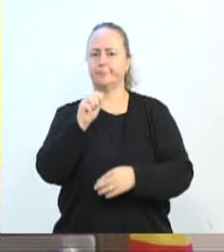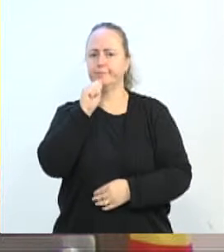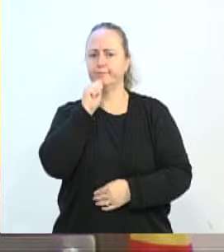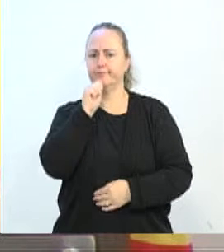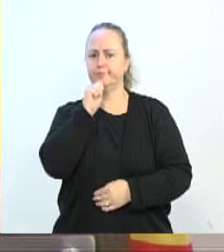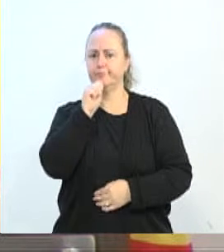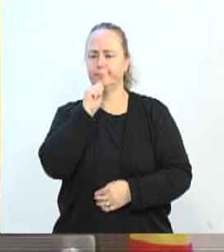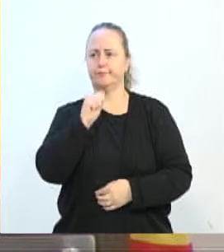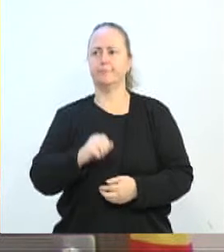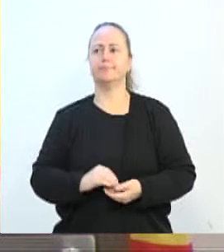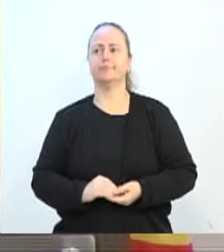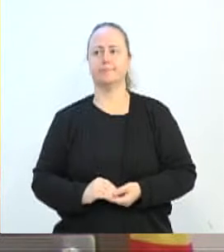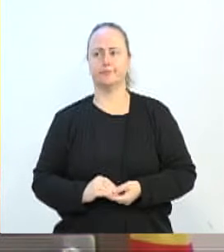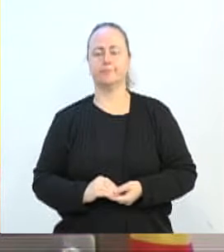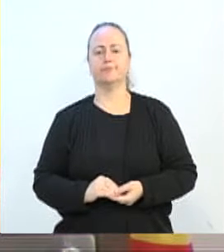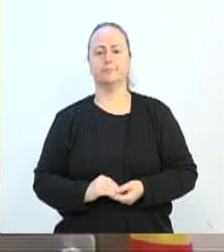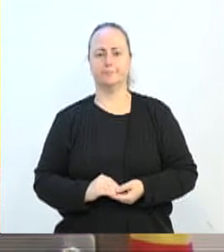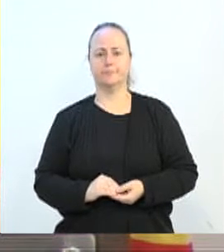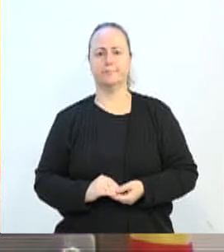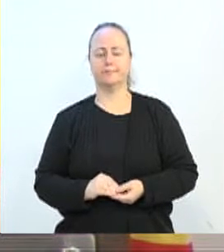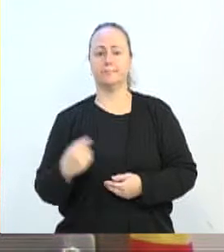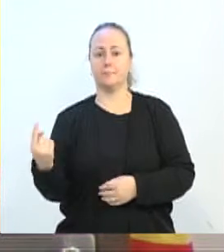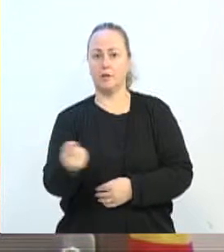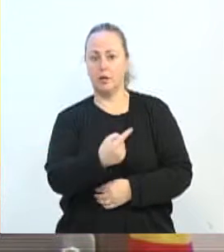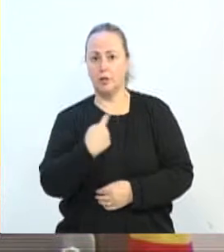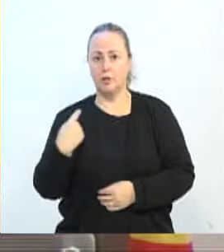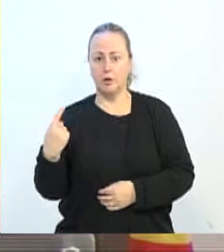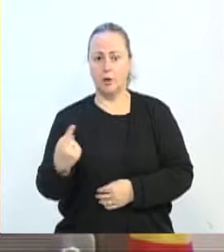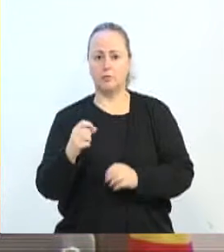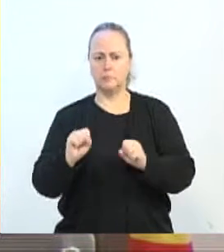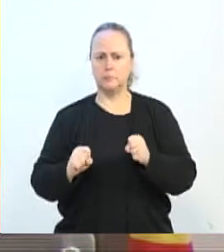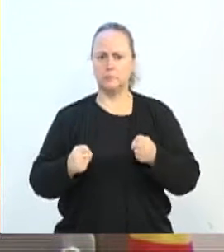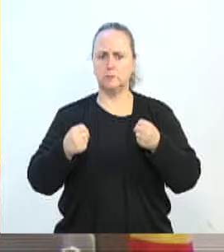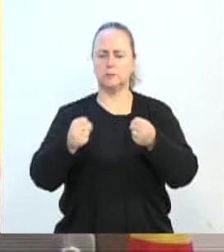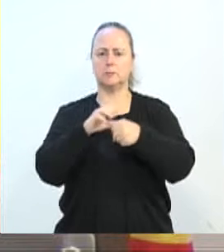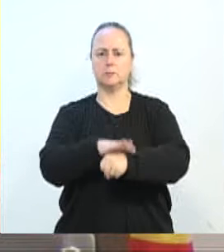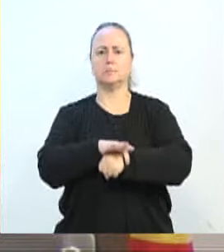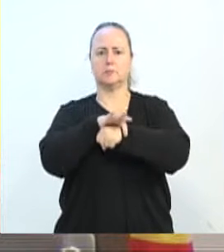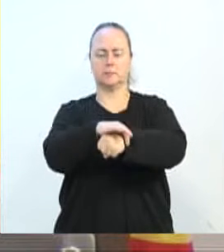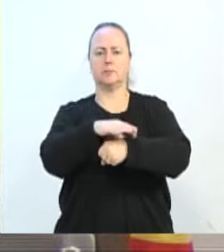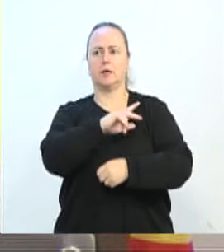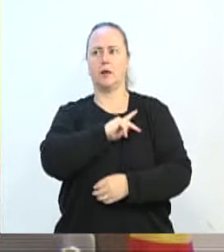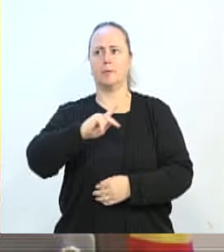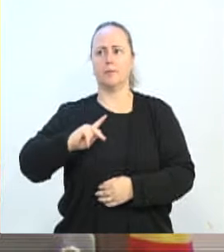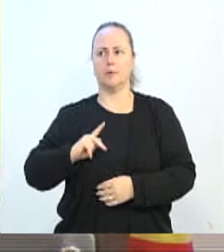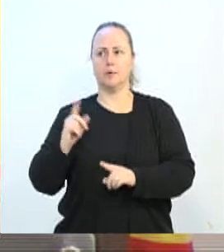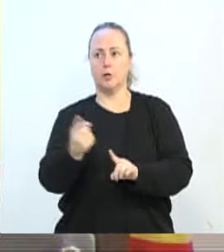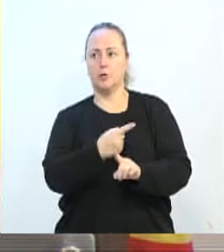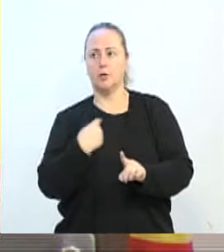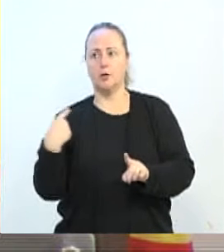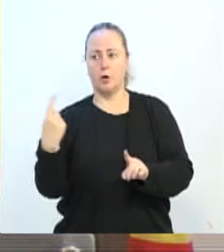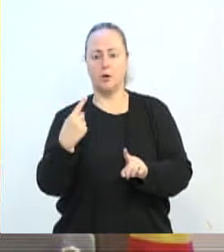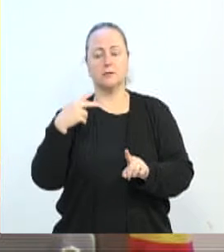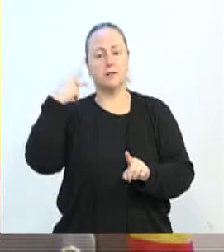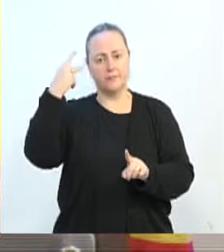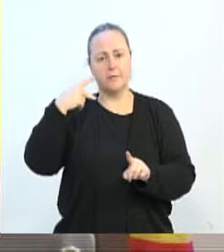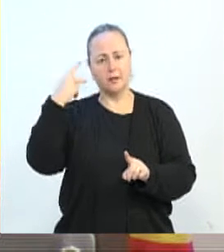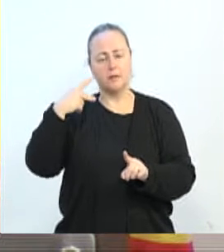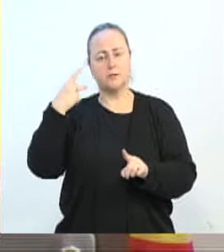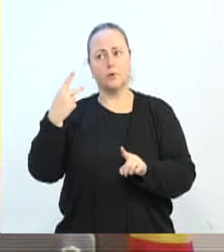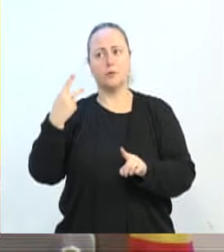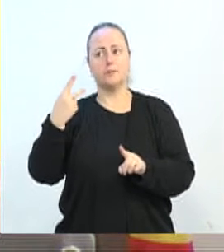que não somos das forças de Segurança Pública obviamente aqui em Blumenau por exemplo somos vereadores e pessoas